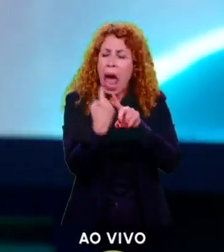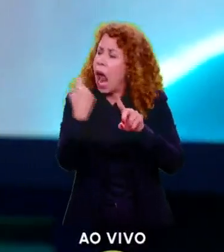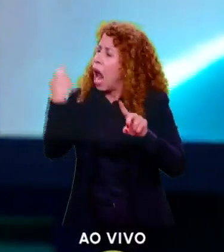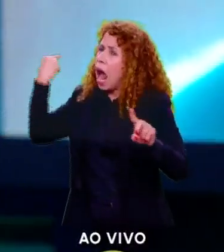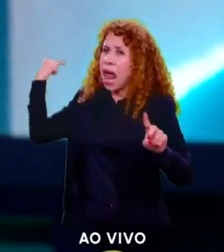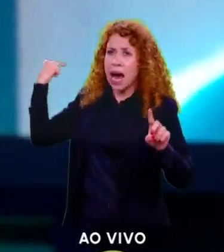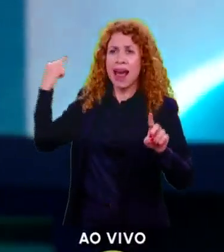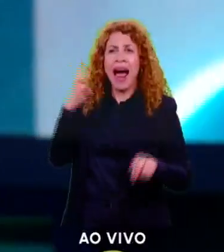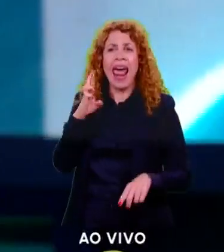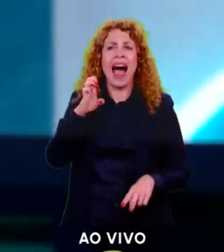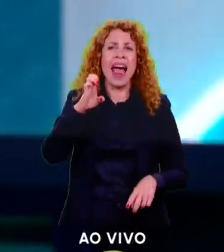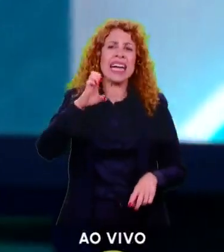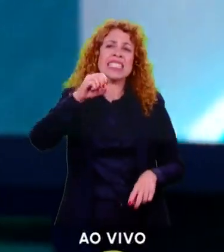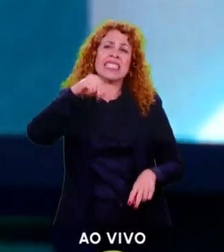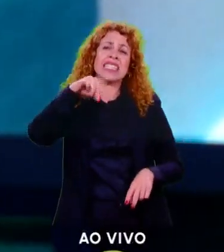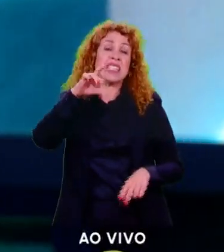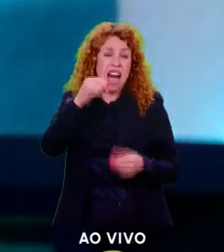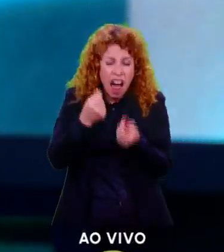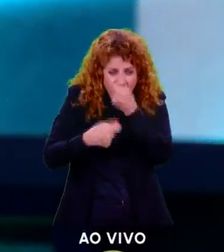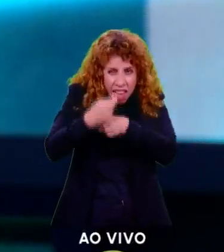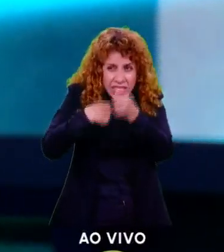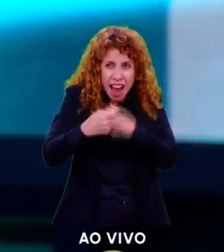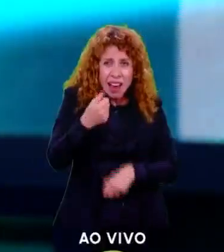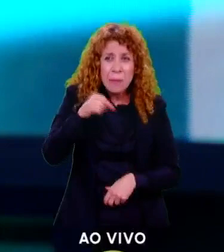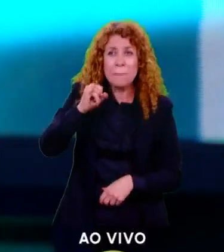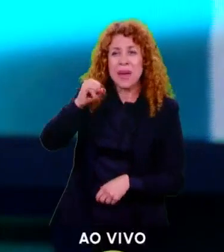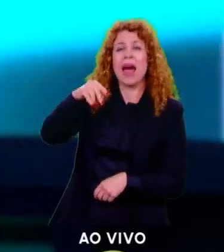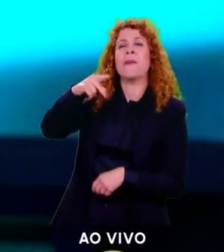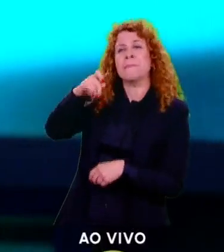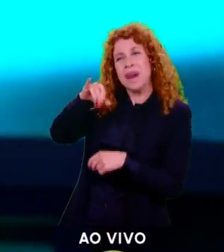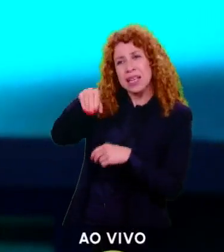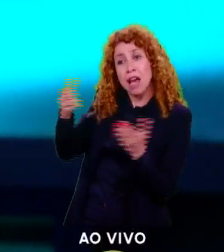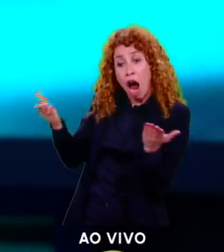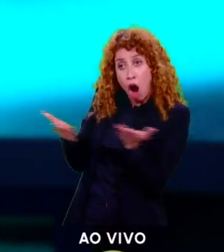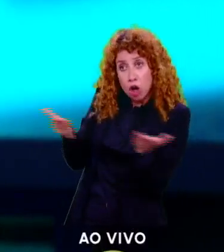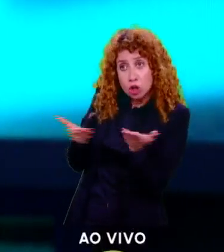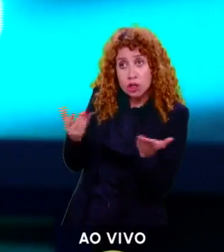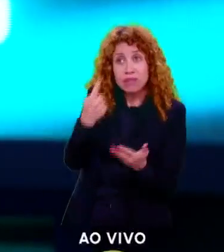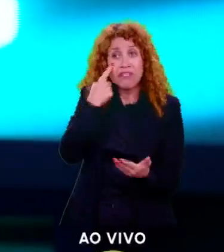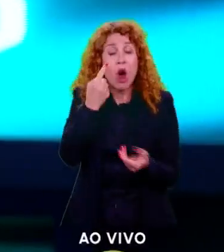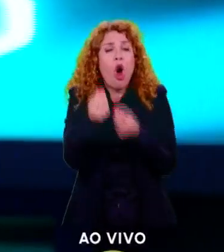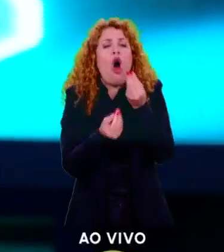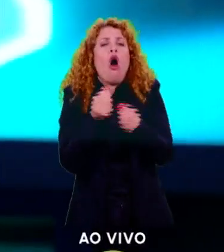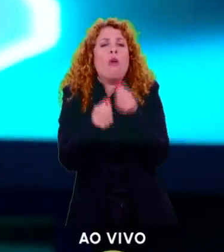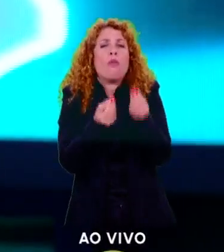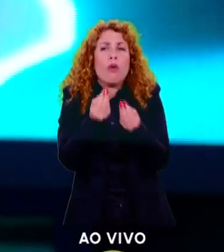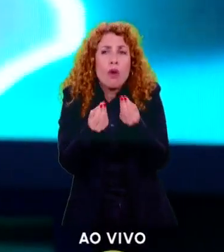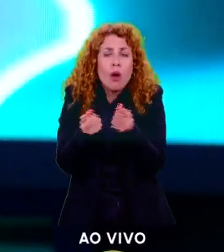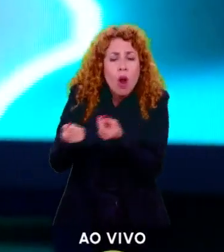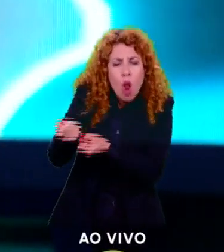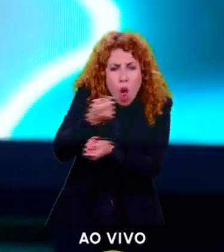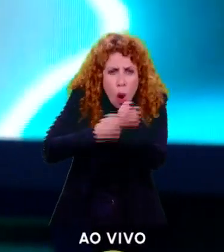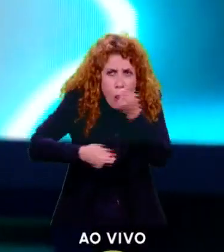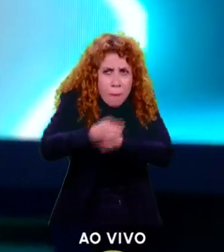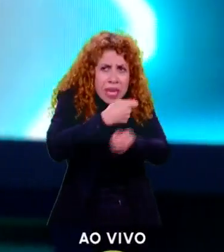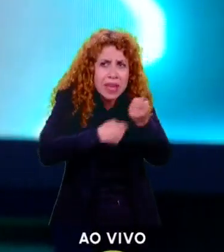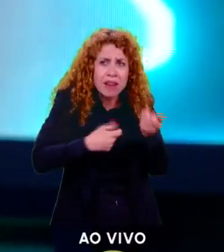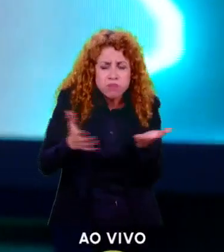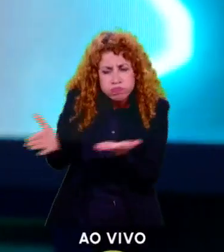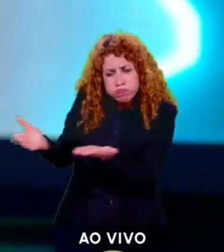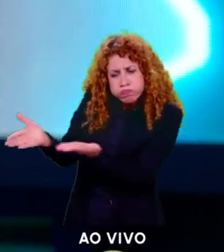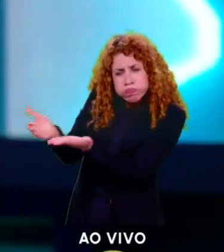de esquerda não foi inspirado nele mas fizemos isso a economia tem arrecadado recurso com isso